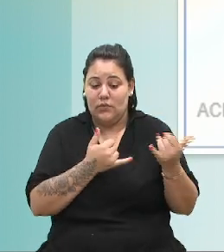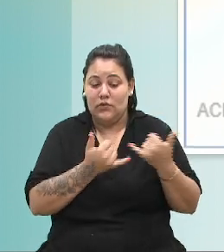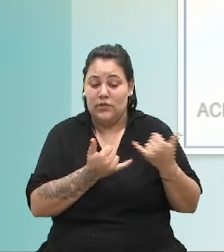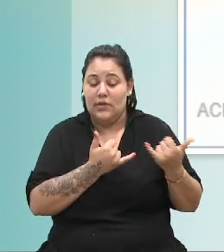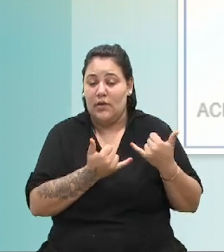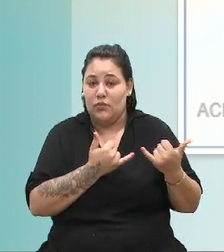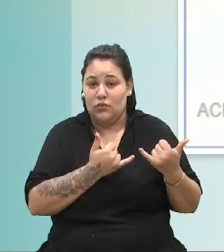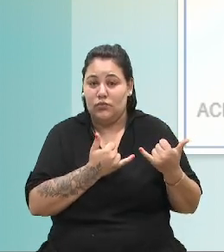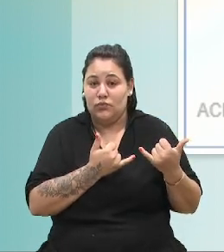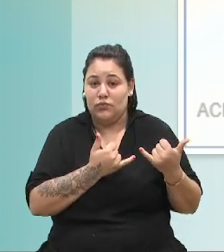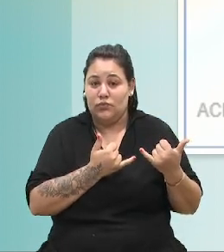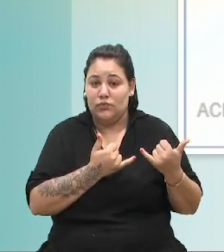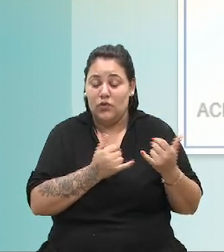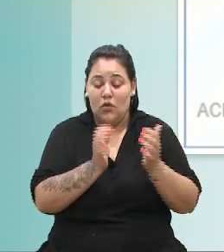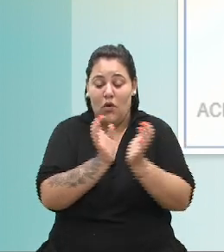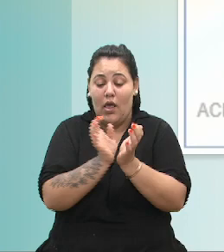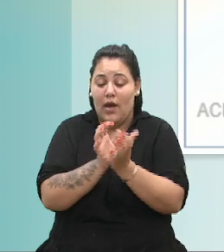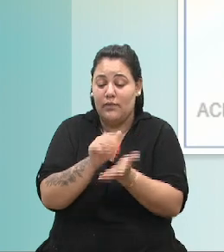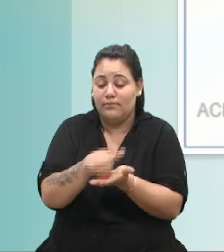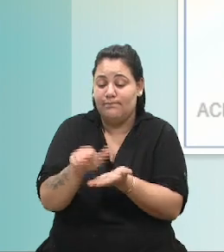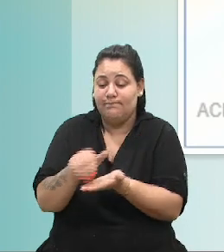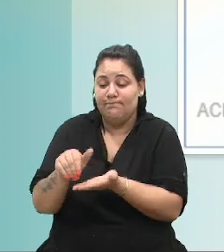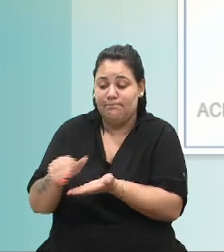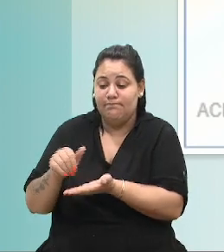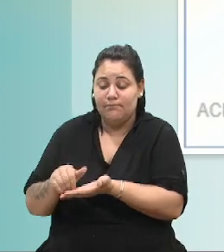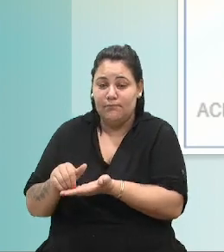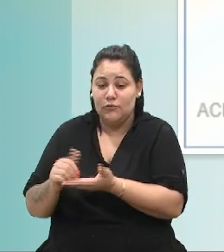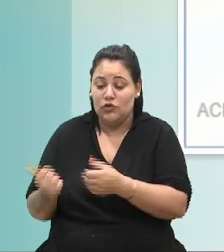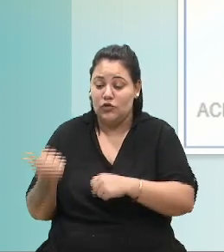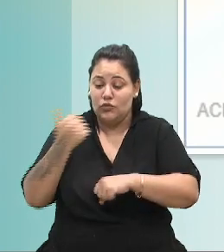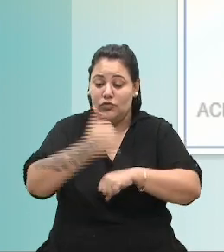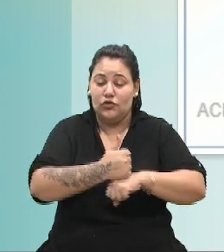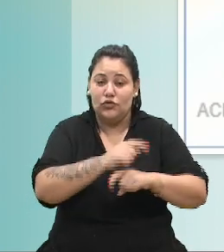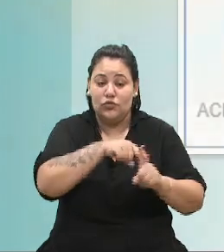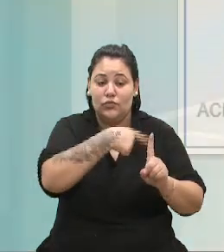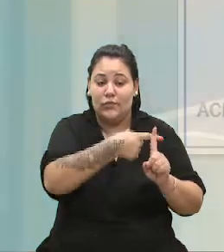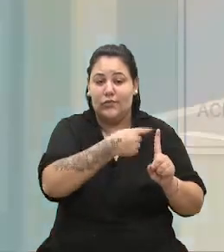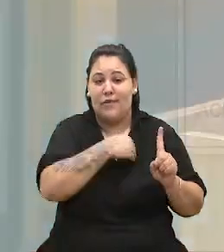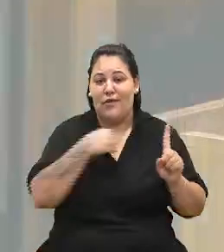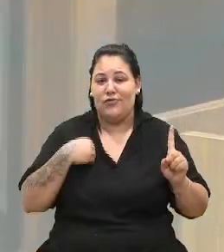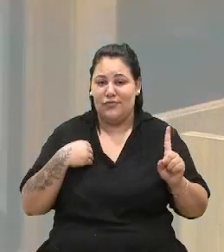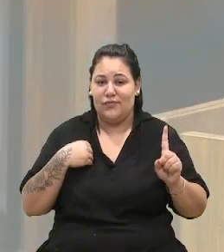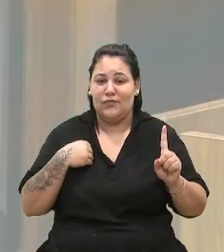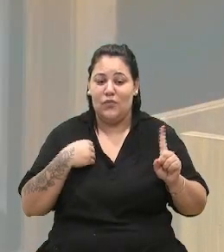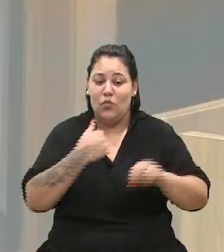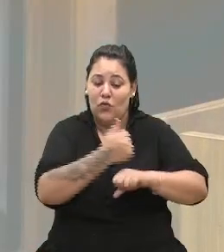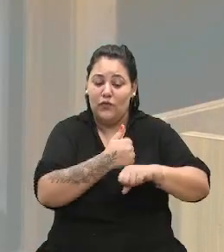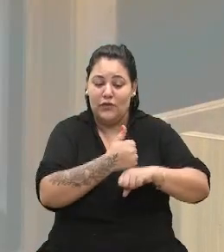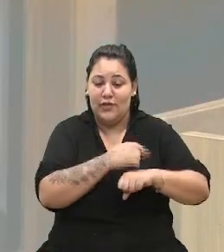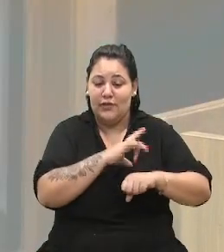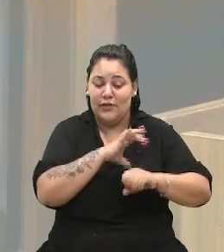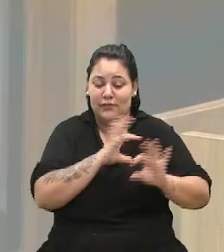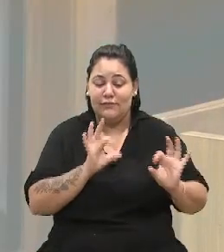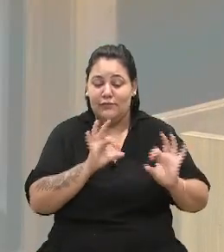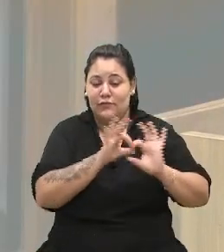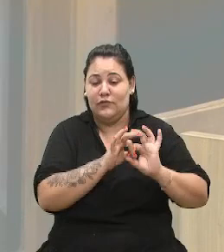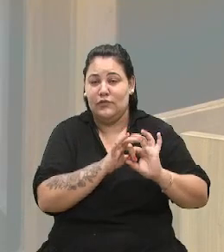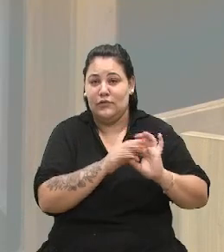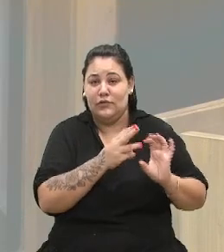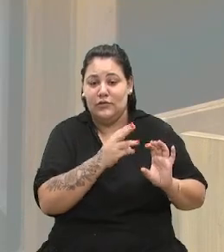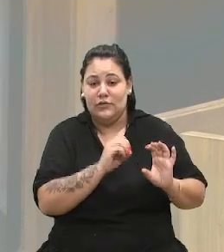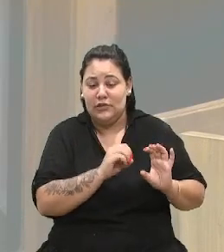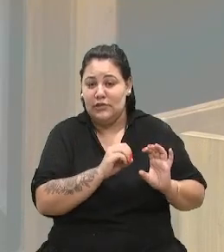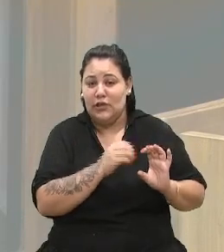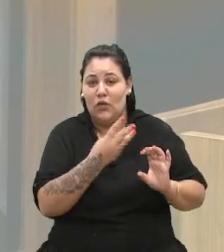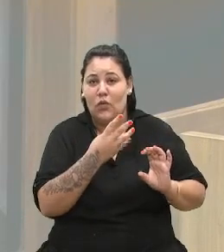postos de trabalho e sendo substituídos por profissionais mais médicos. Profissionais, às vezes, com vínculos de 30,